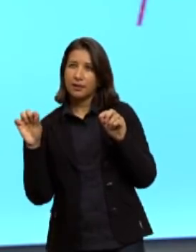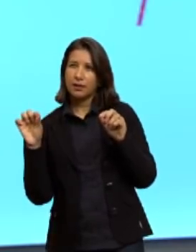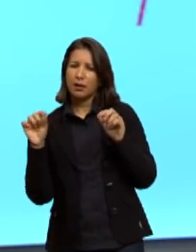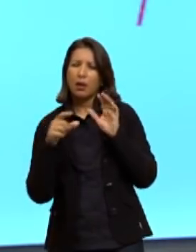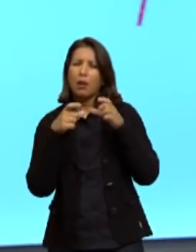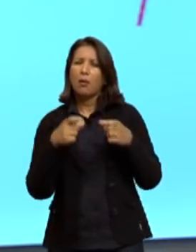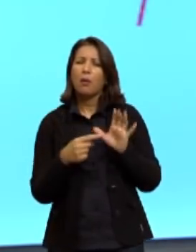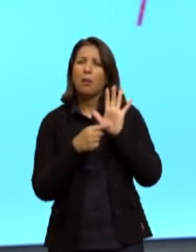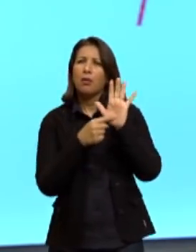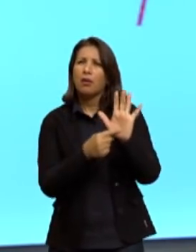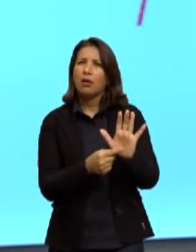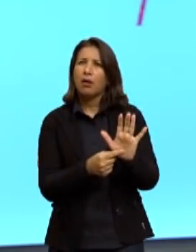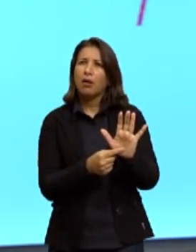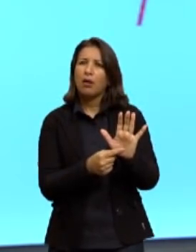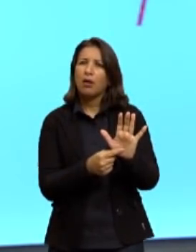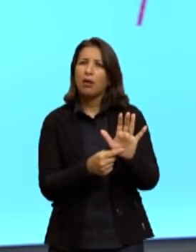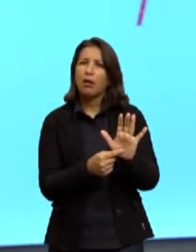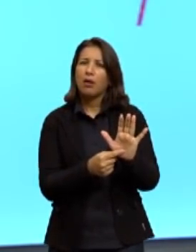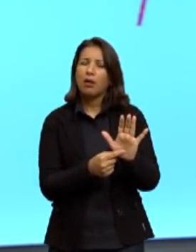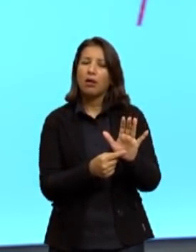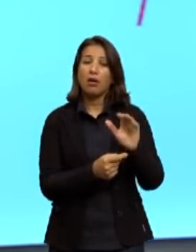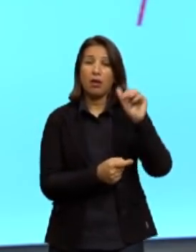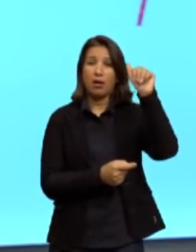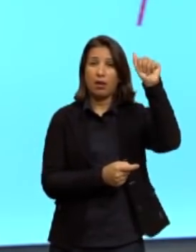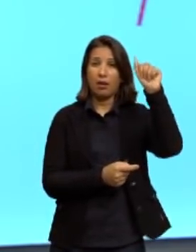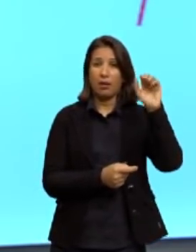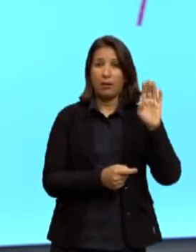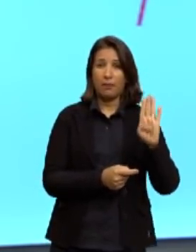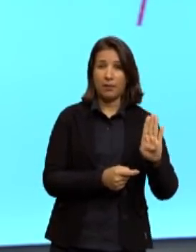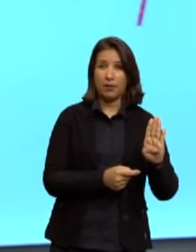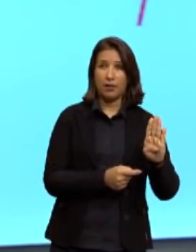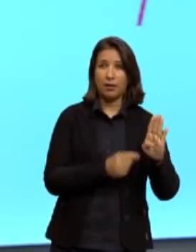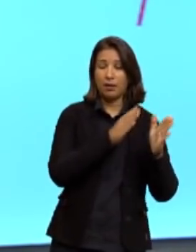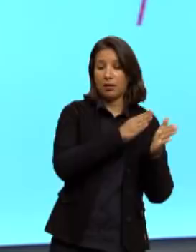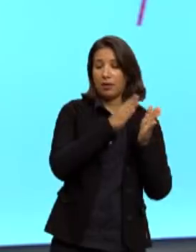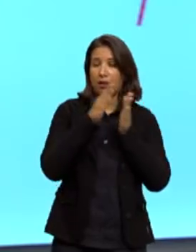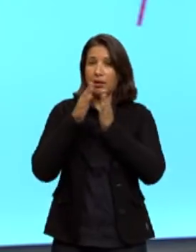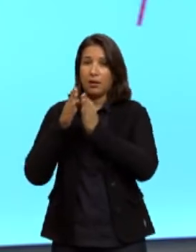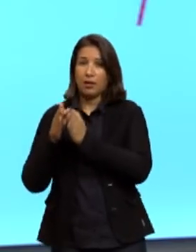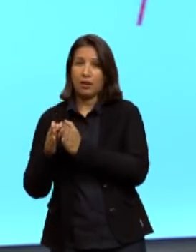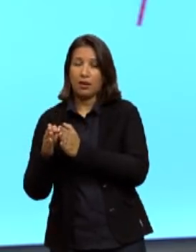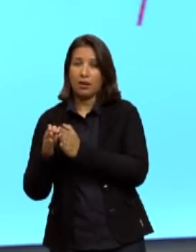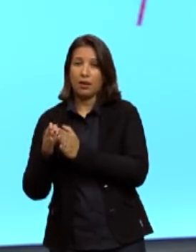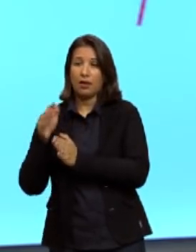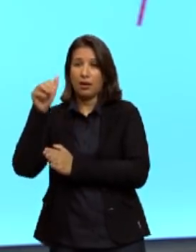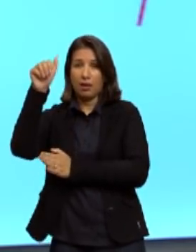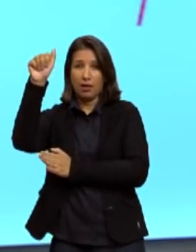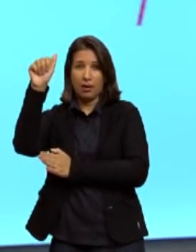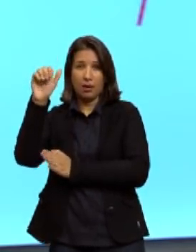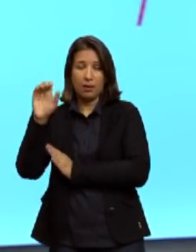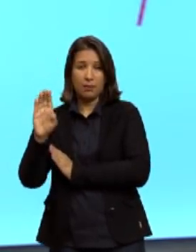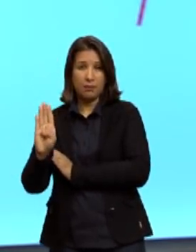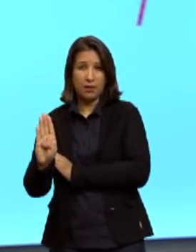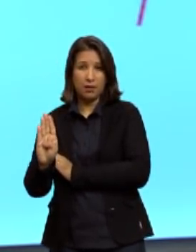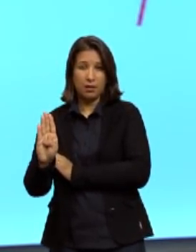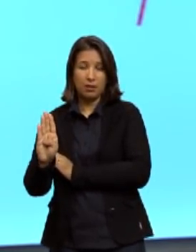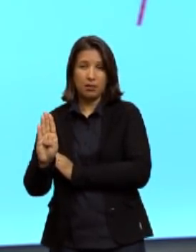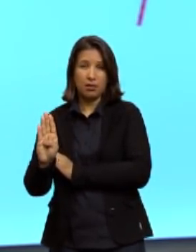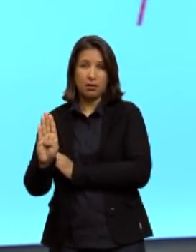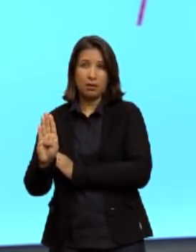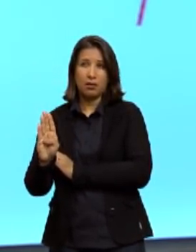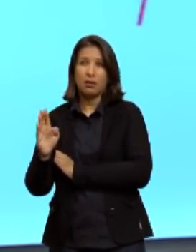então o segmento de reta ab está para o segmento de guetta a linha abelhinha